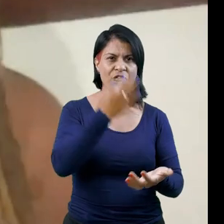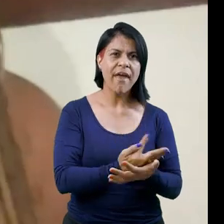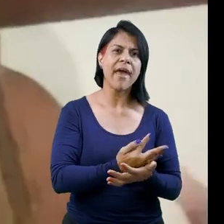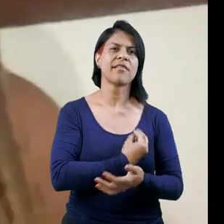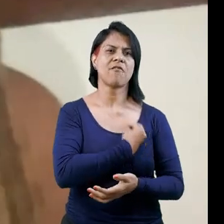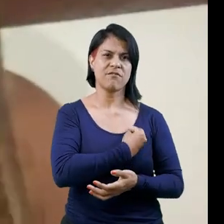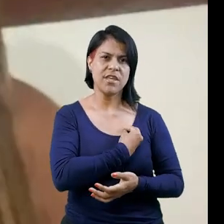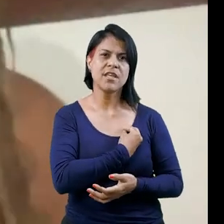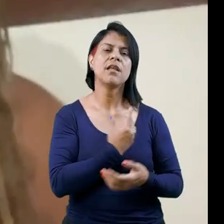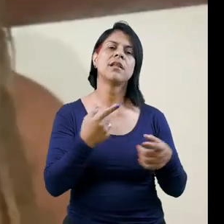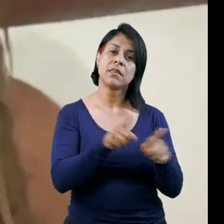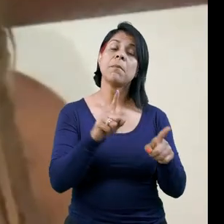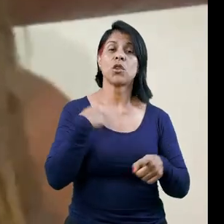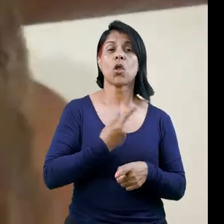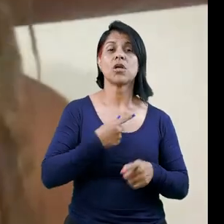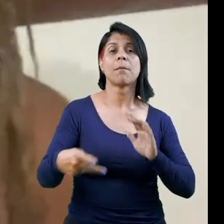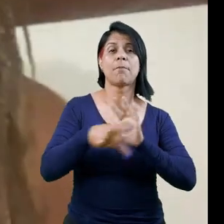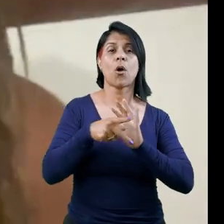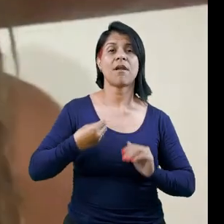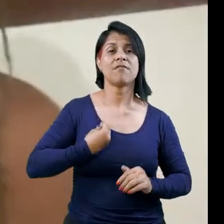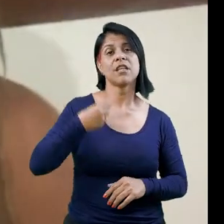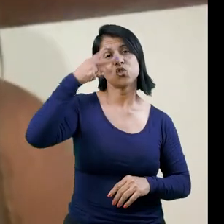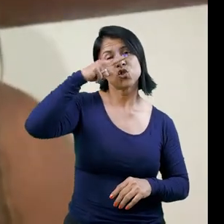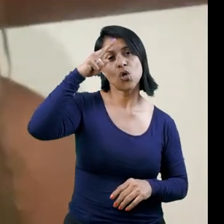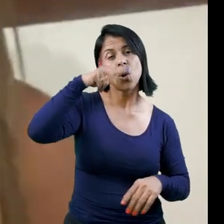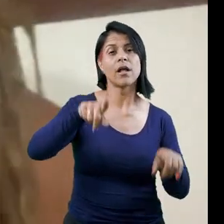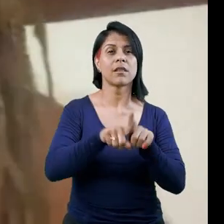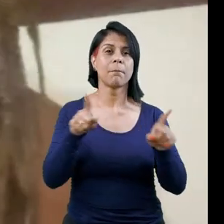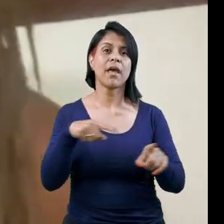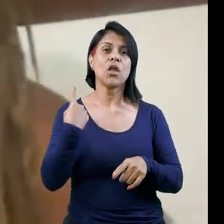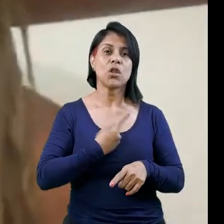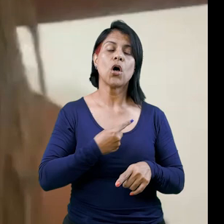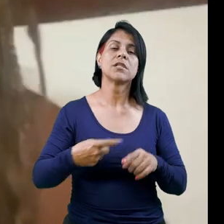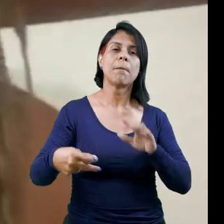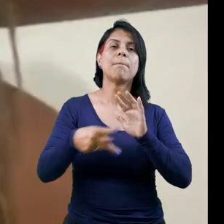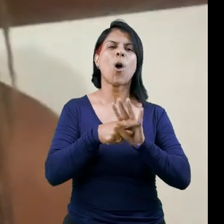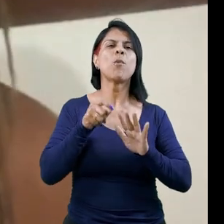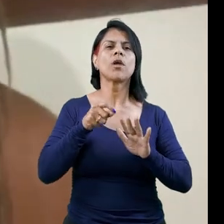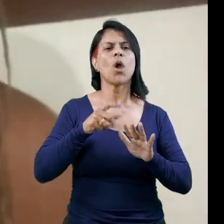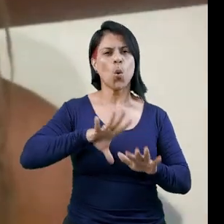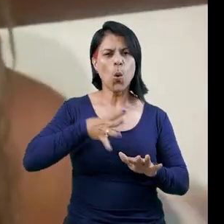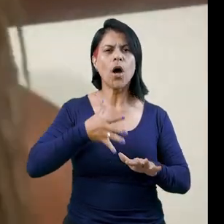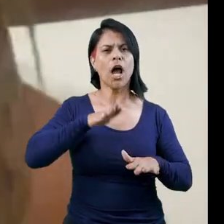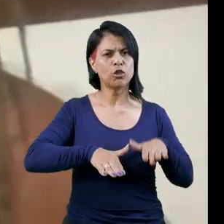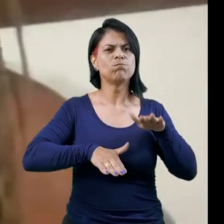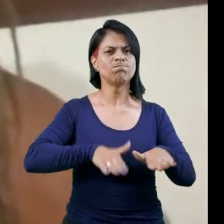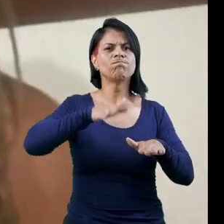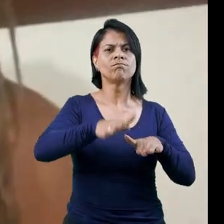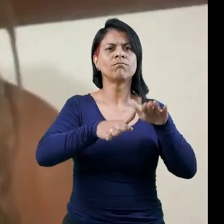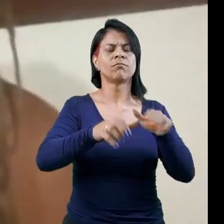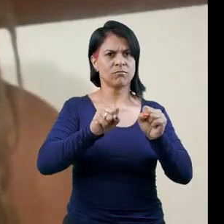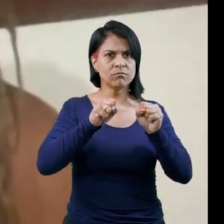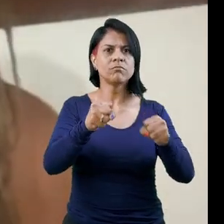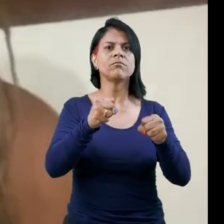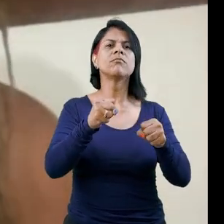na vida, na nossa própria vida, na nossa própria história, na nossa própria pisada. Então é importante sustentar a